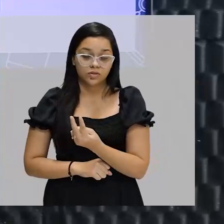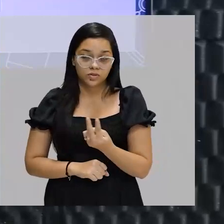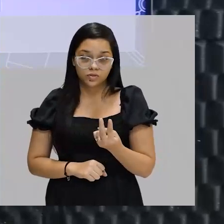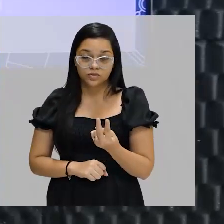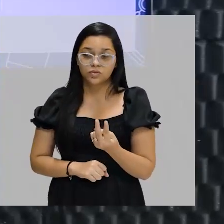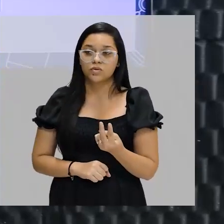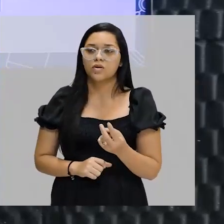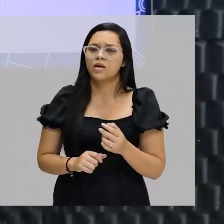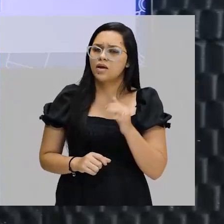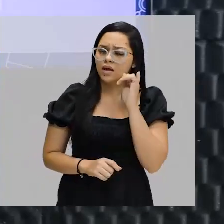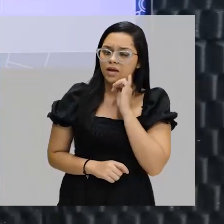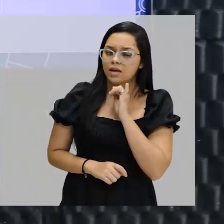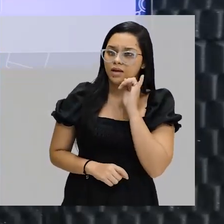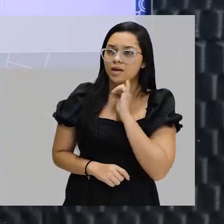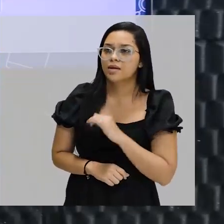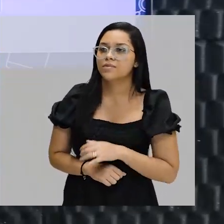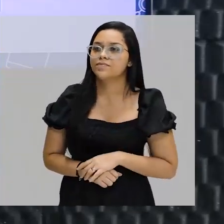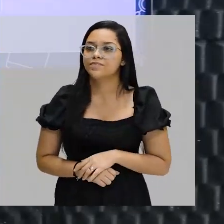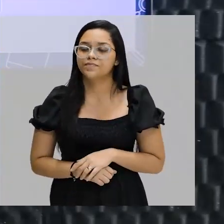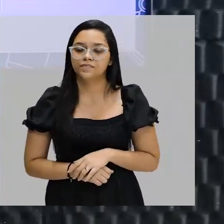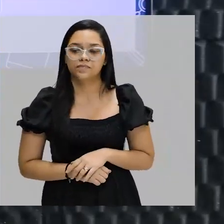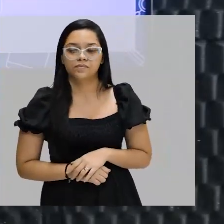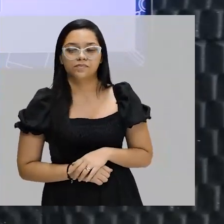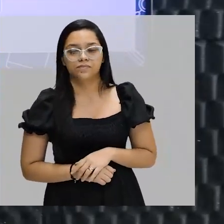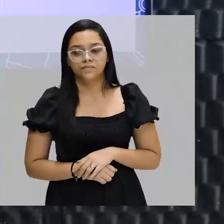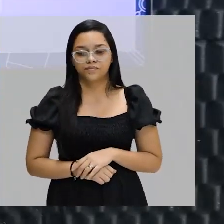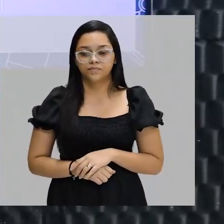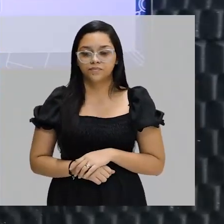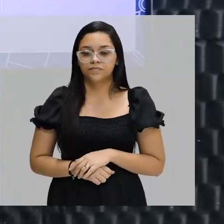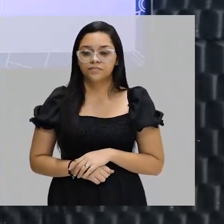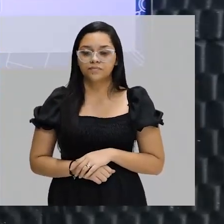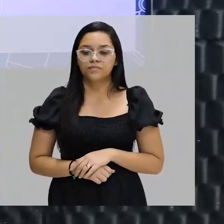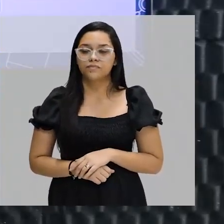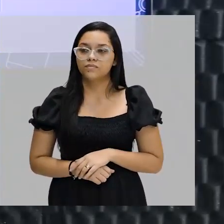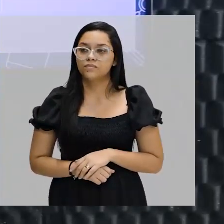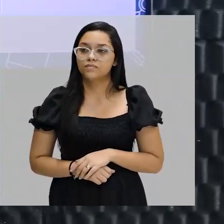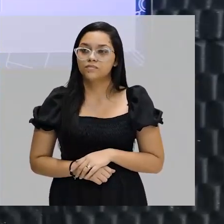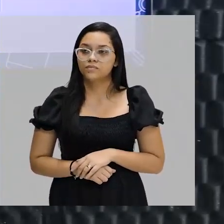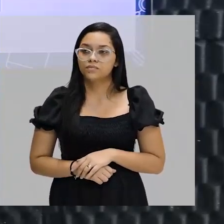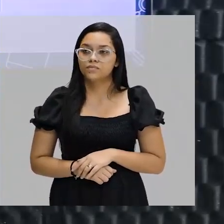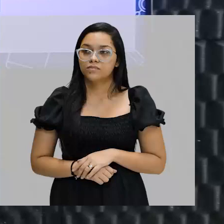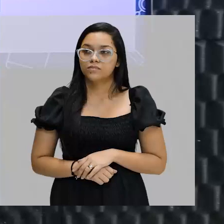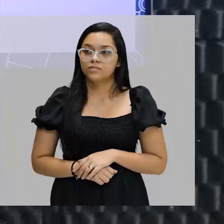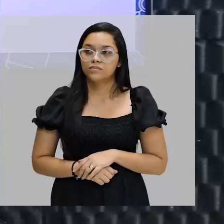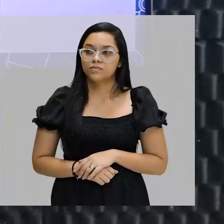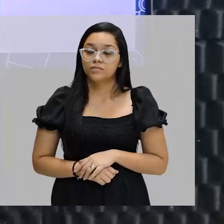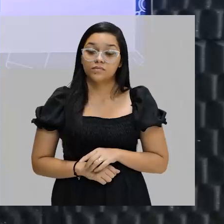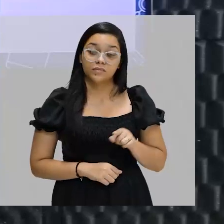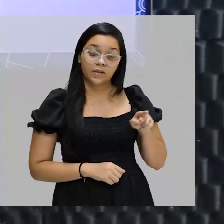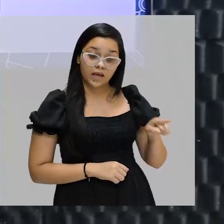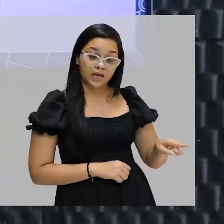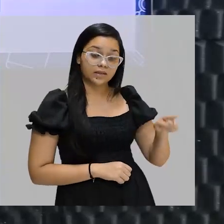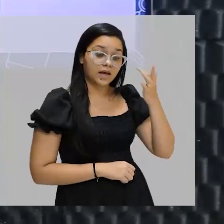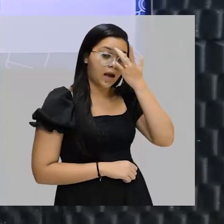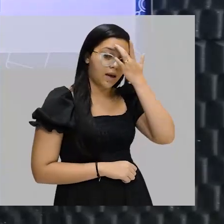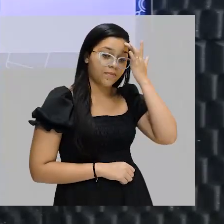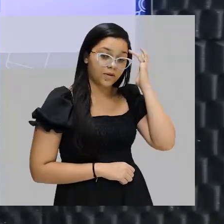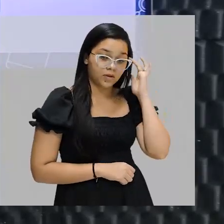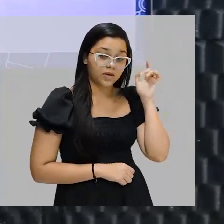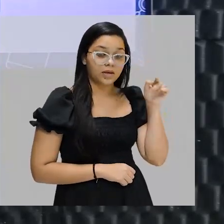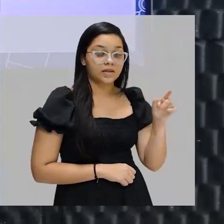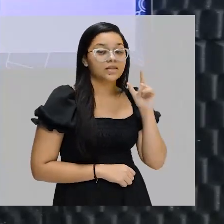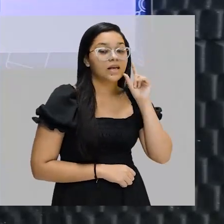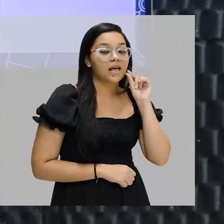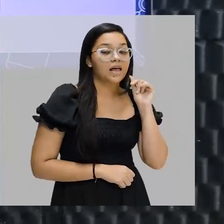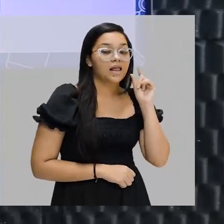termos. Olha os exemplos. This is the person whose pencil I borrow. Esta é a pessoa